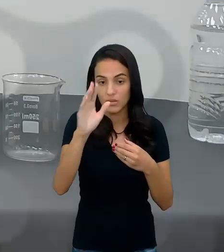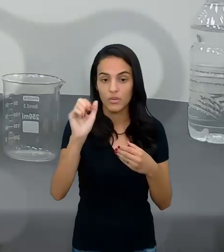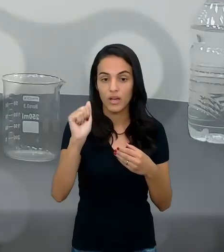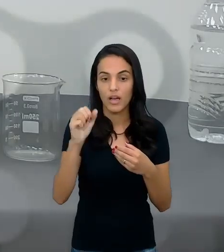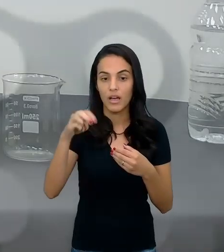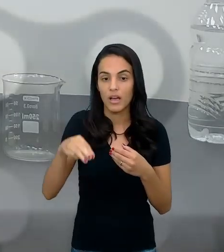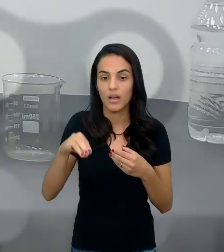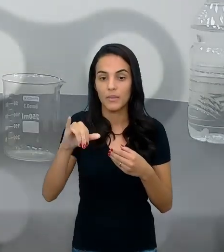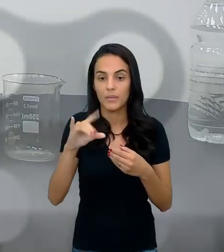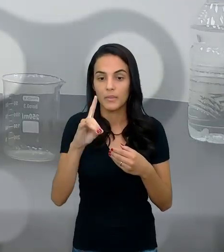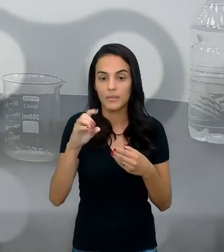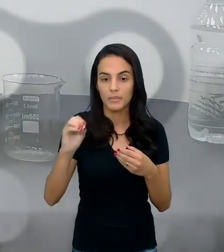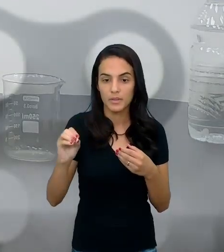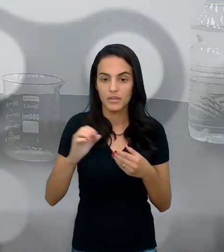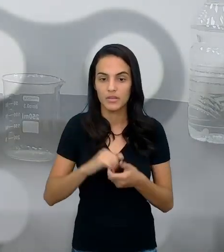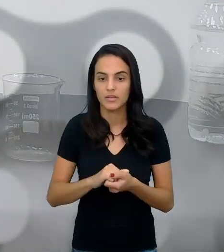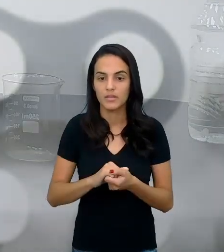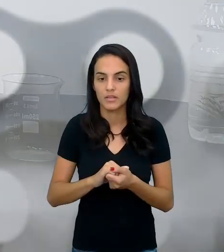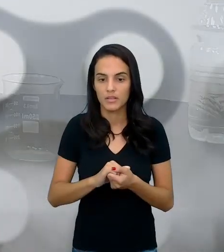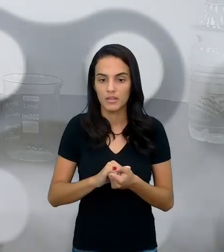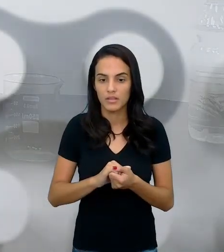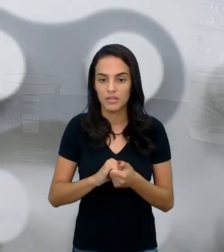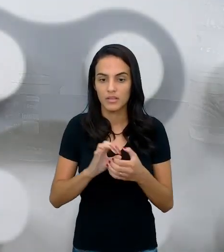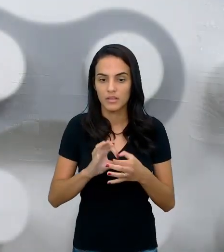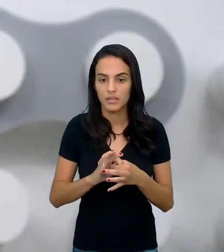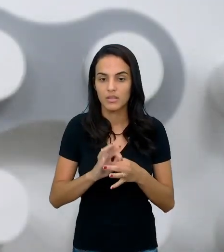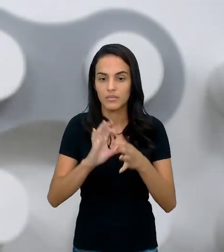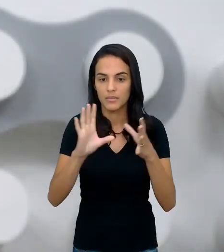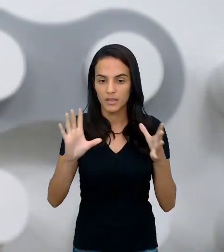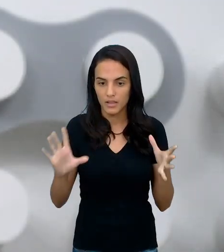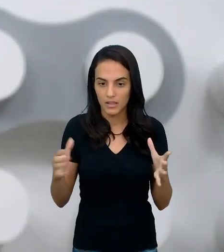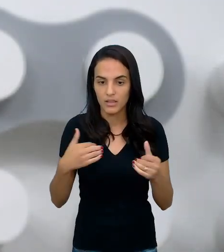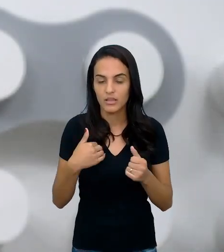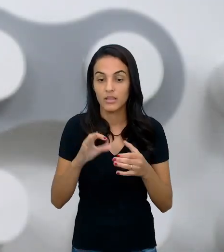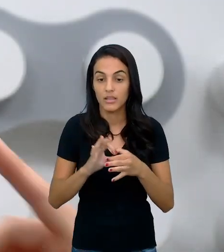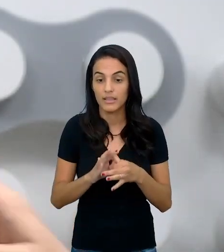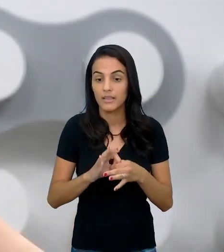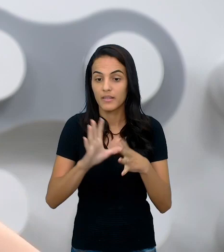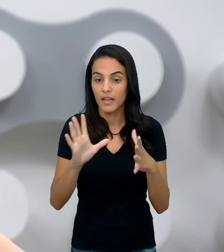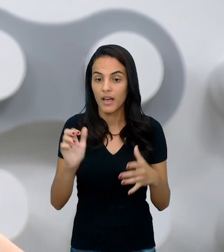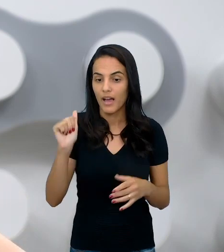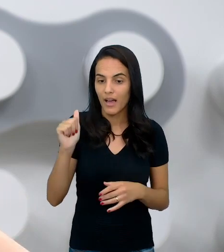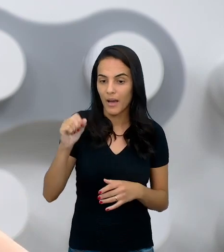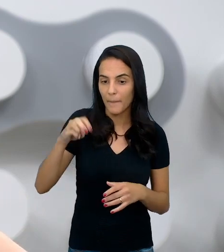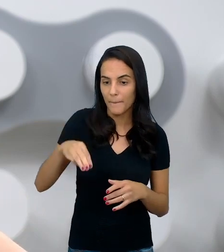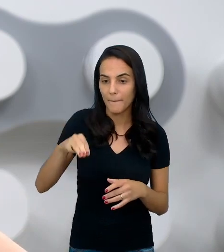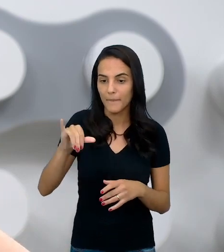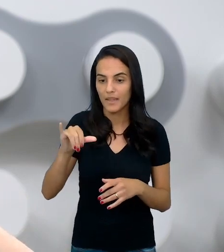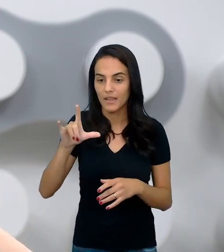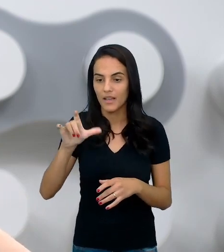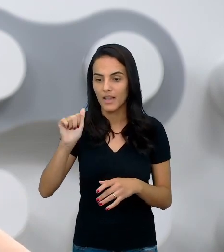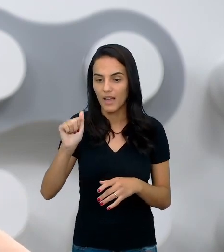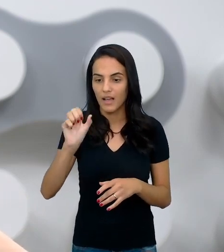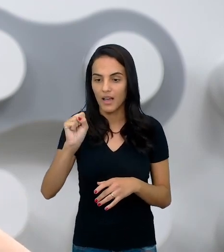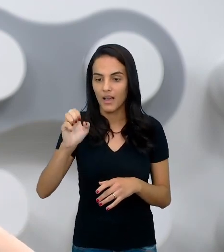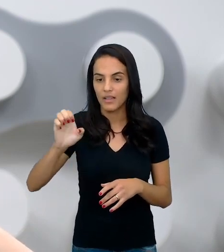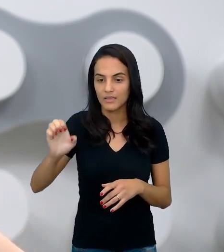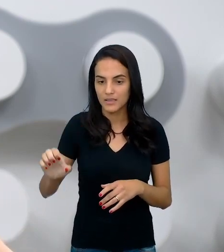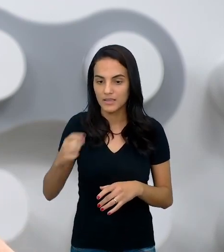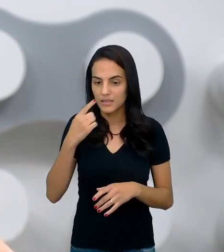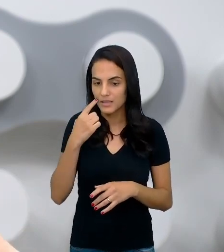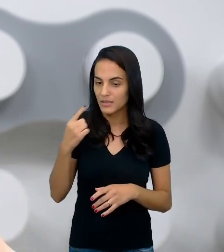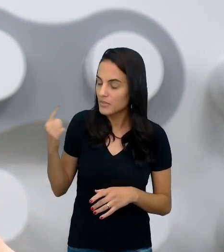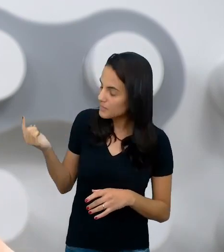liberam, né, a enzima amilase, e aí quando liberam a amilase aqui, olha, né, da nossa